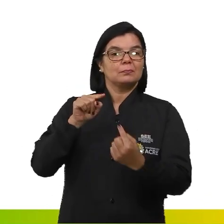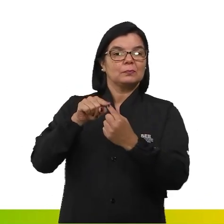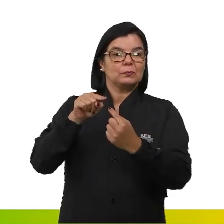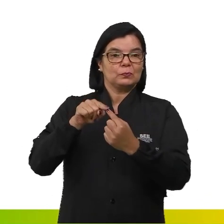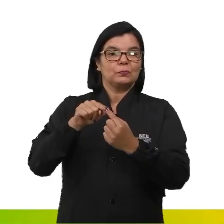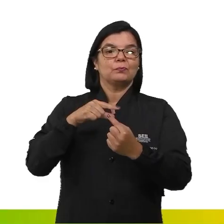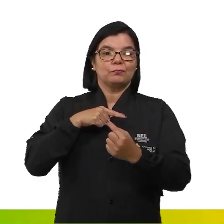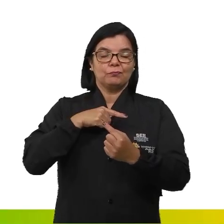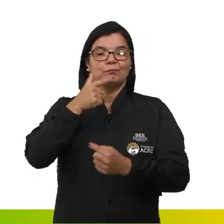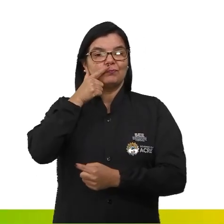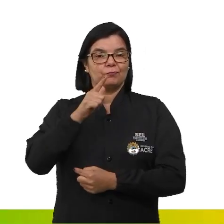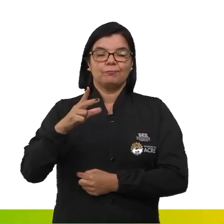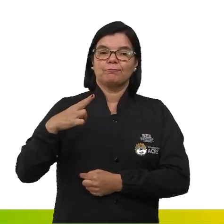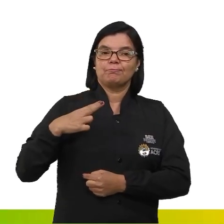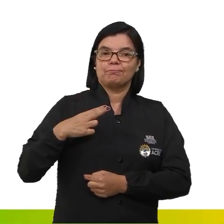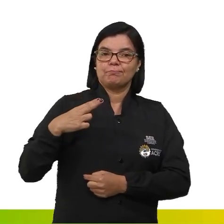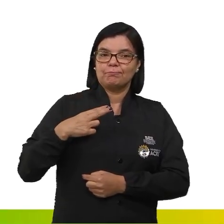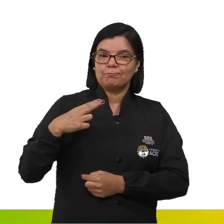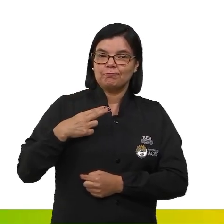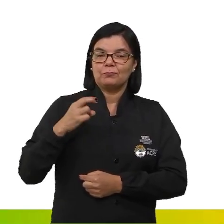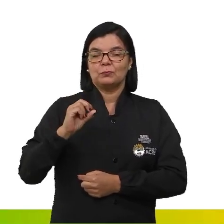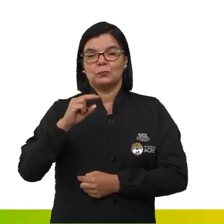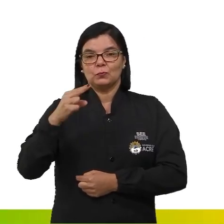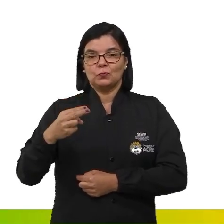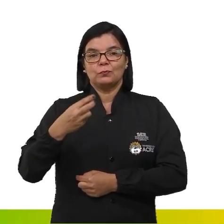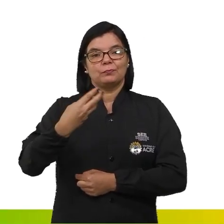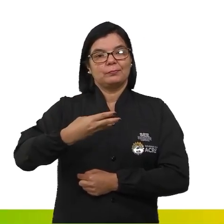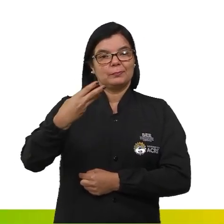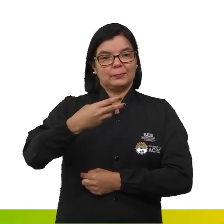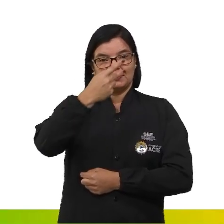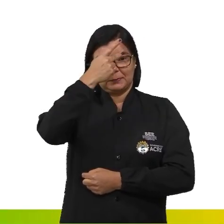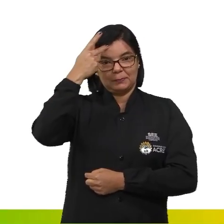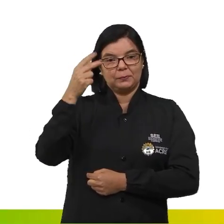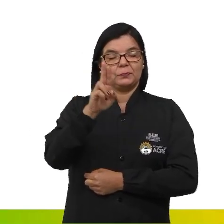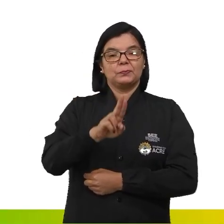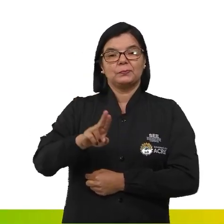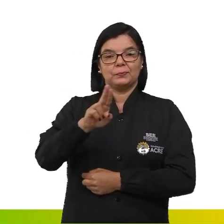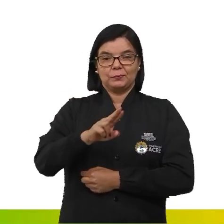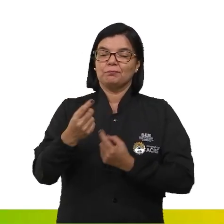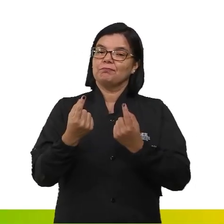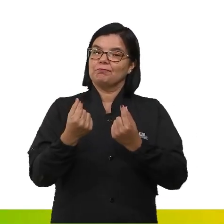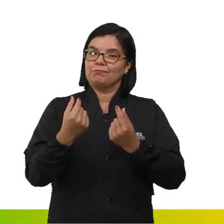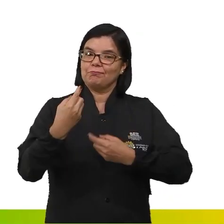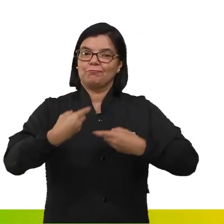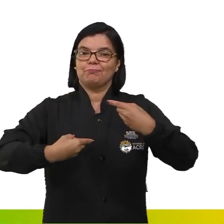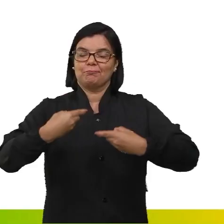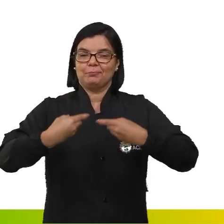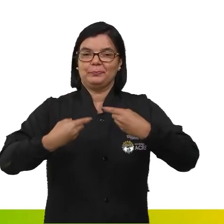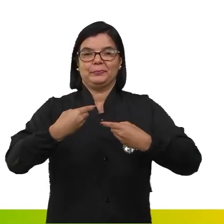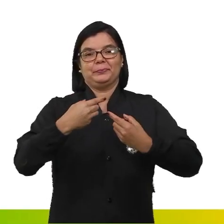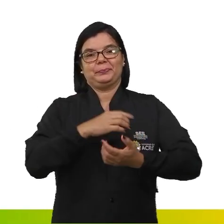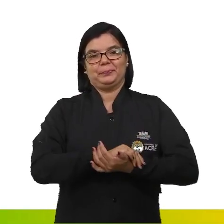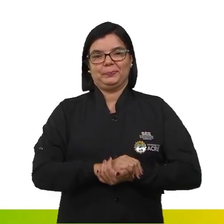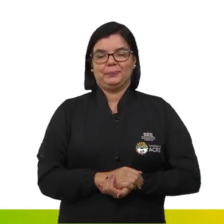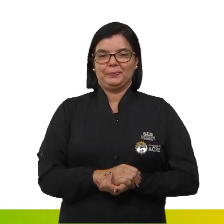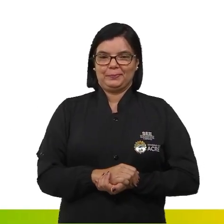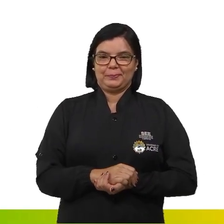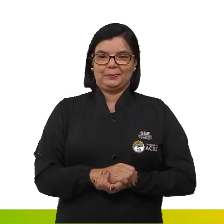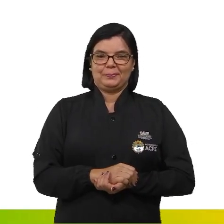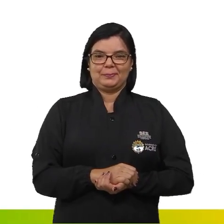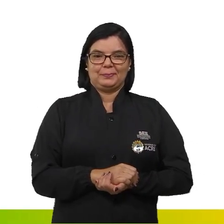de levar vantagens pessoais e promover vantagens para terceiro, utilizando aí o dinheiro do nosso